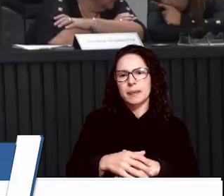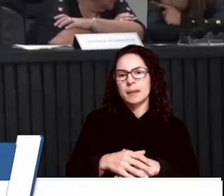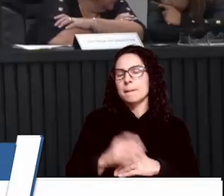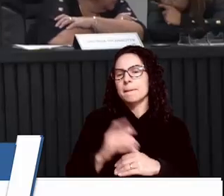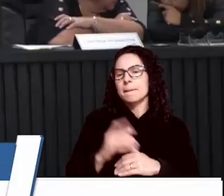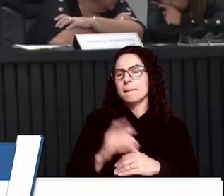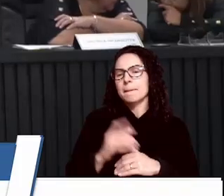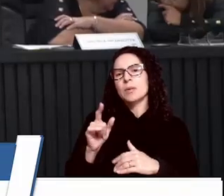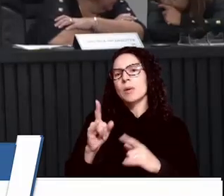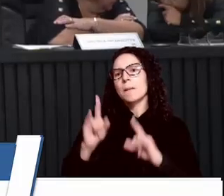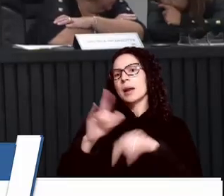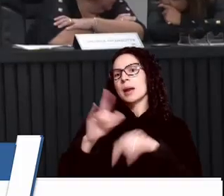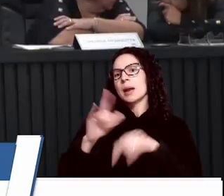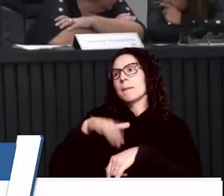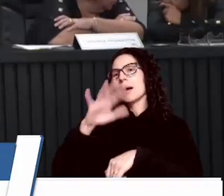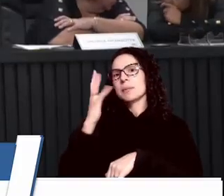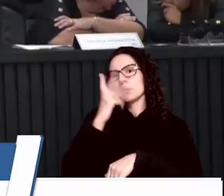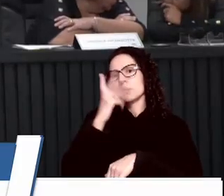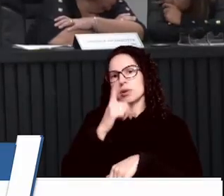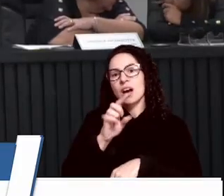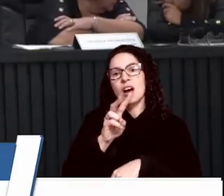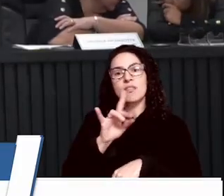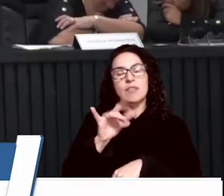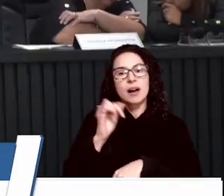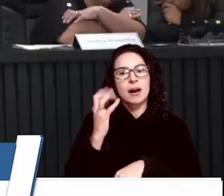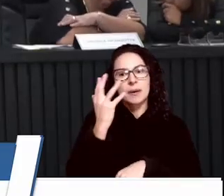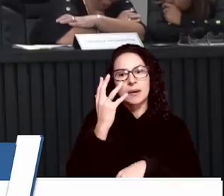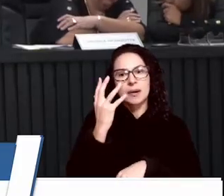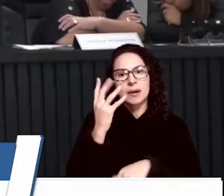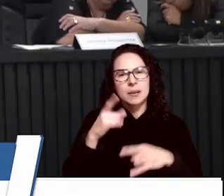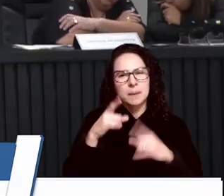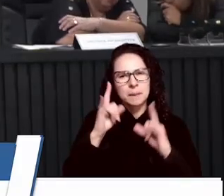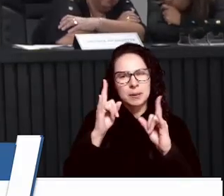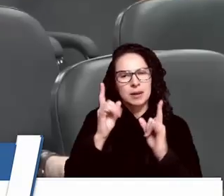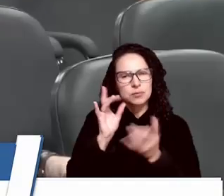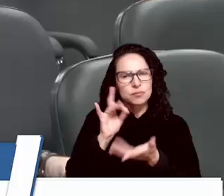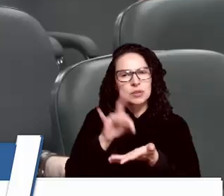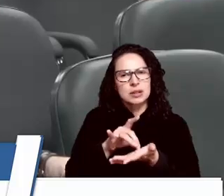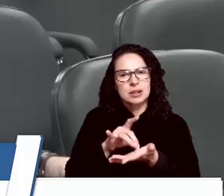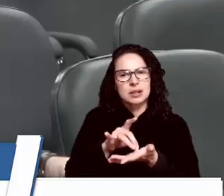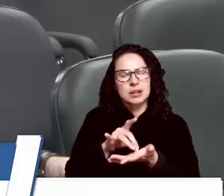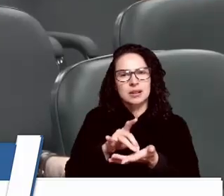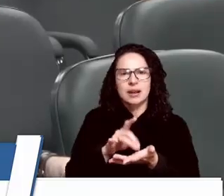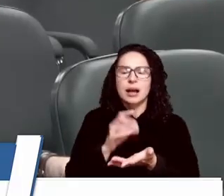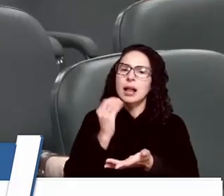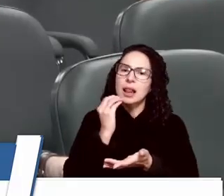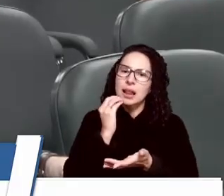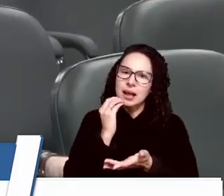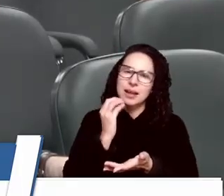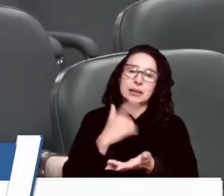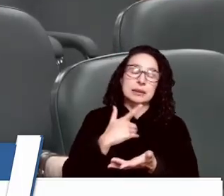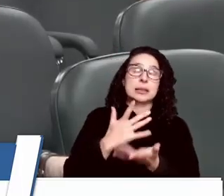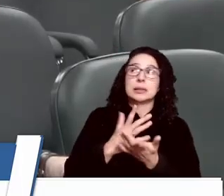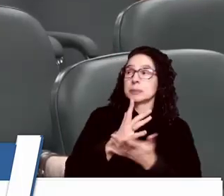bonito, não. Vai ser o prédio importante. Mais importante. Eu fico pensando, é lógico que tem dor de cabeça,